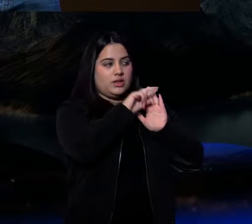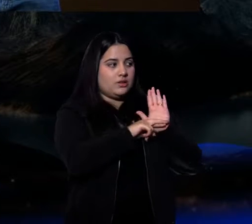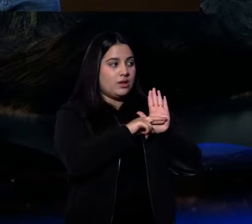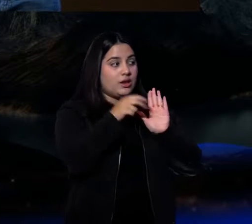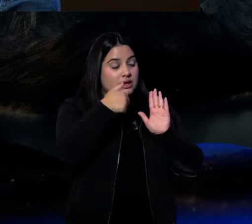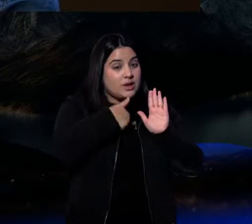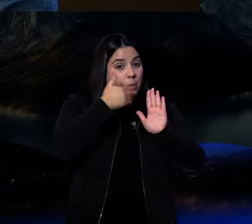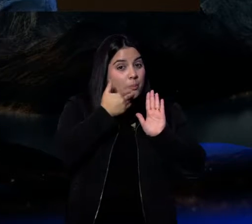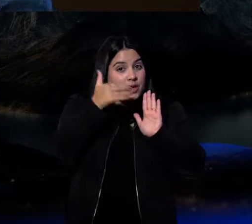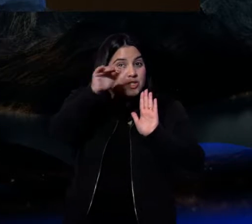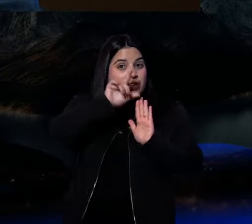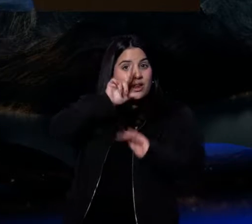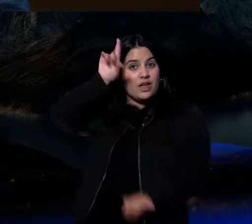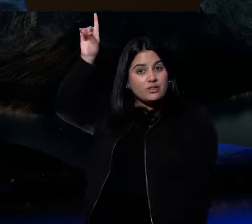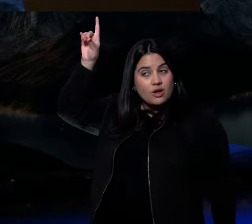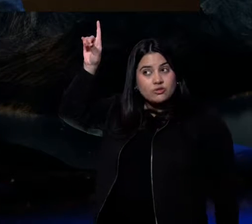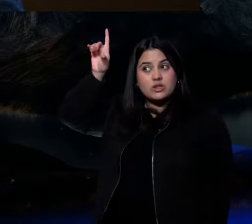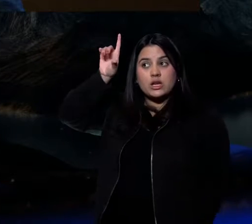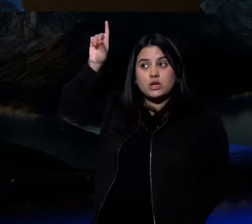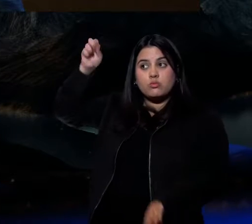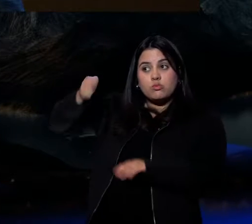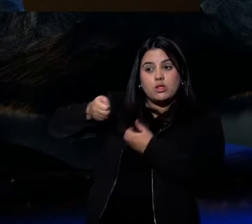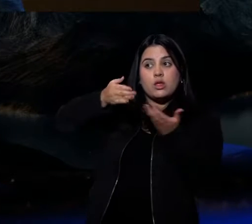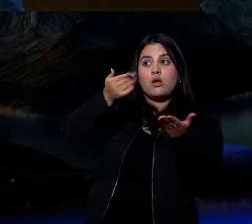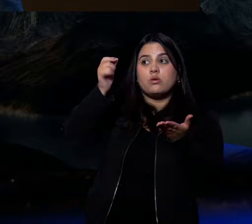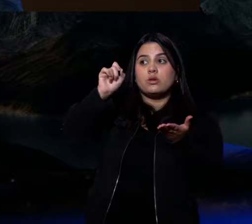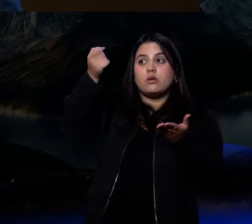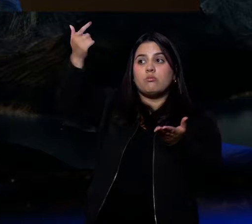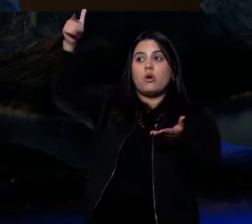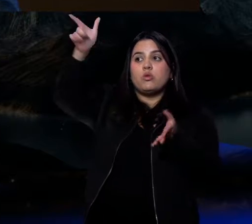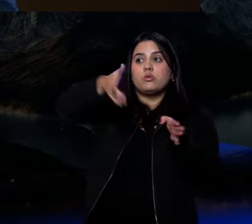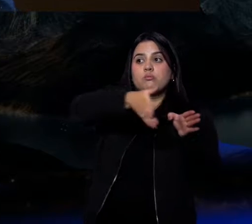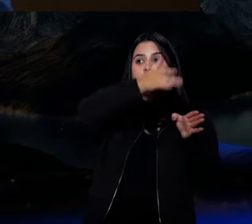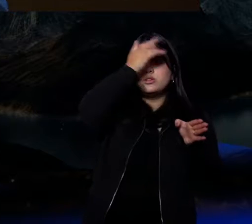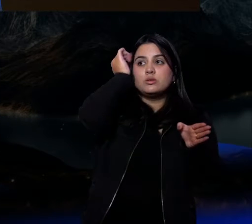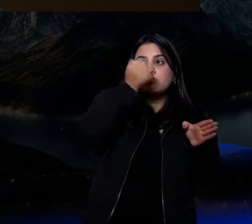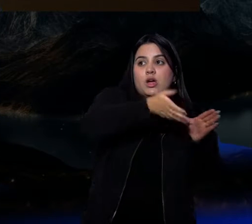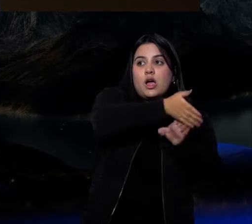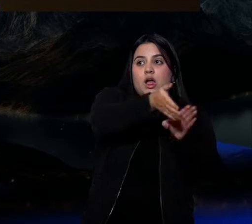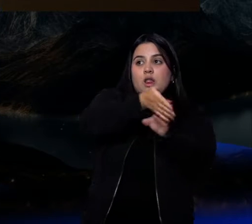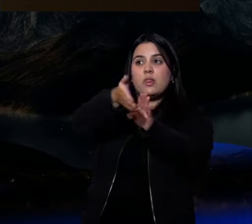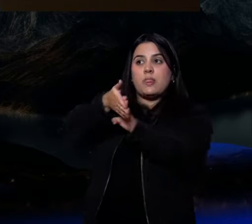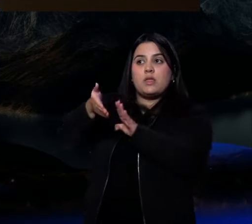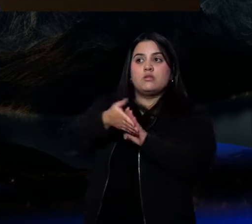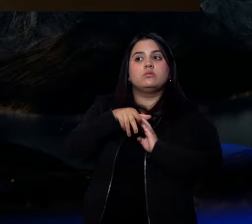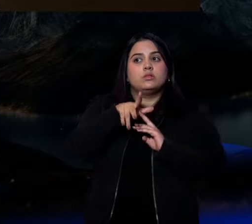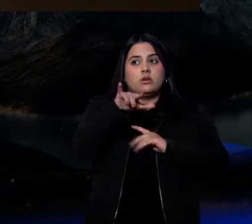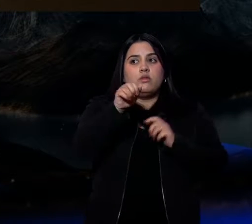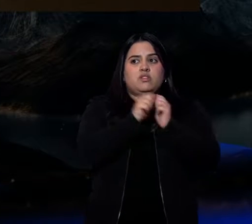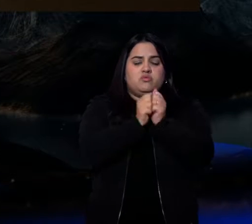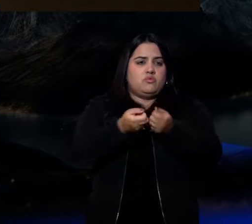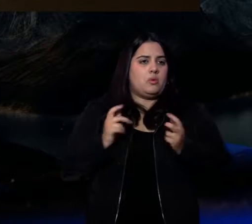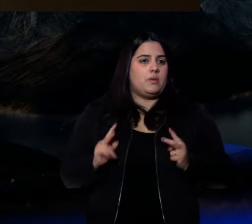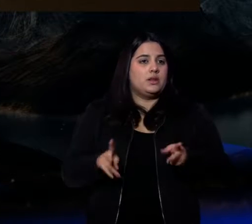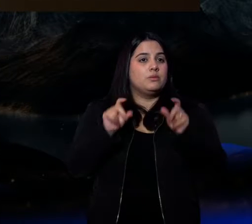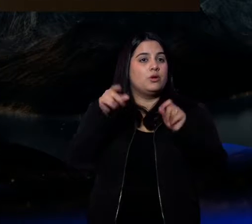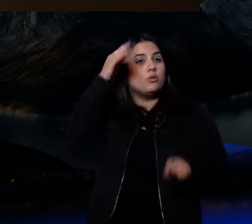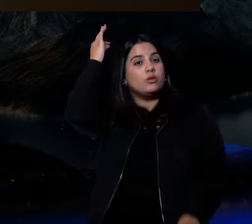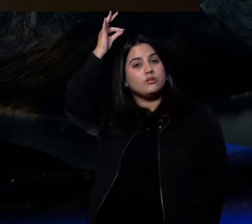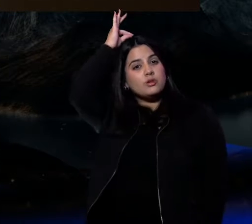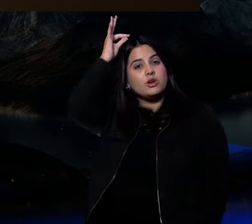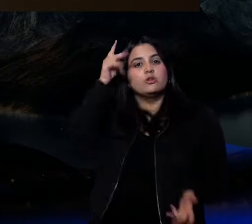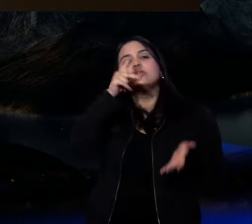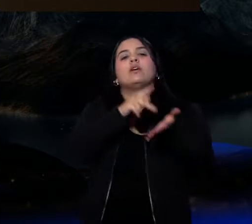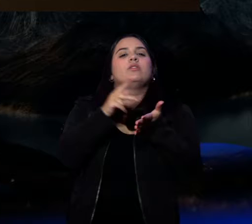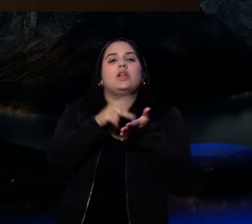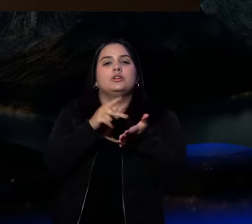a vocês outro conselheiro, que esteja com vocês para sempre, o Espírito da verdade. O mundo não pode